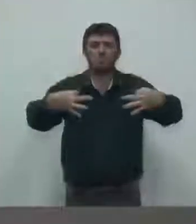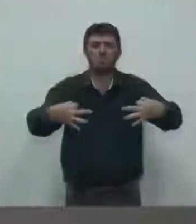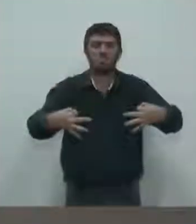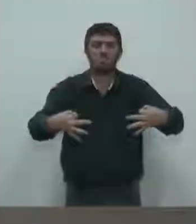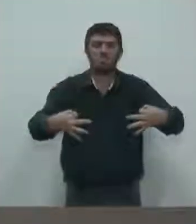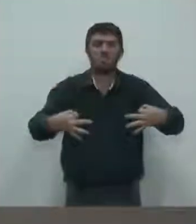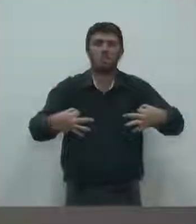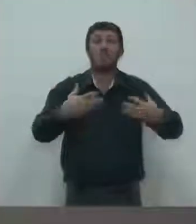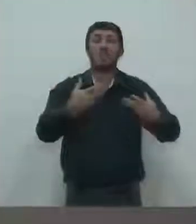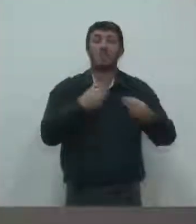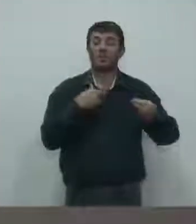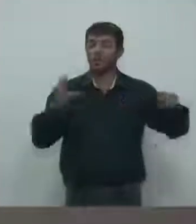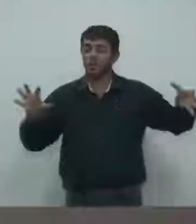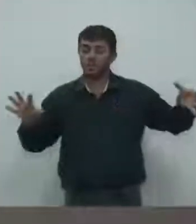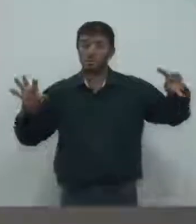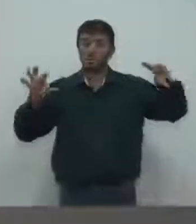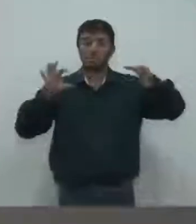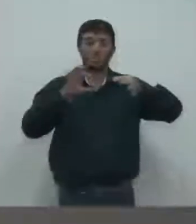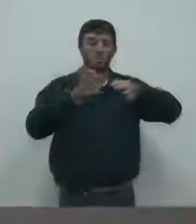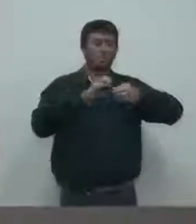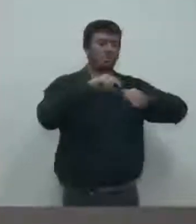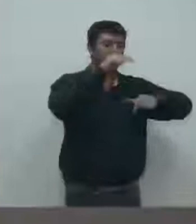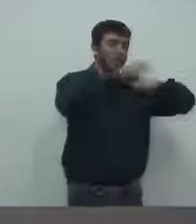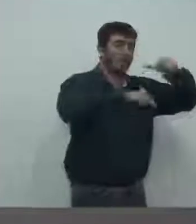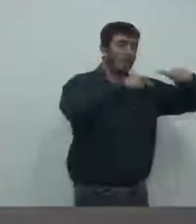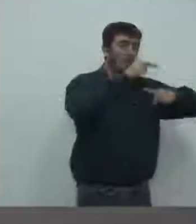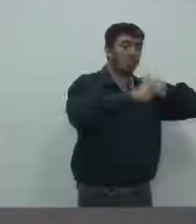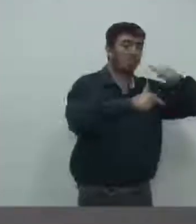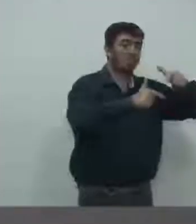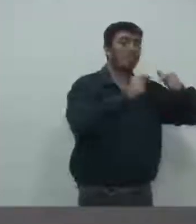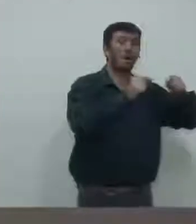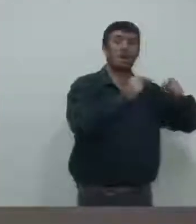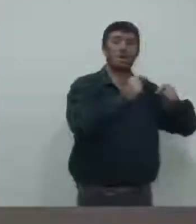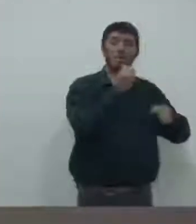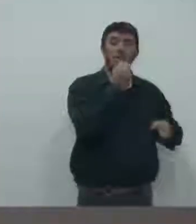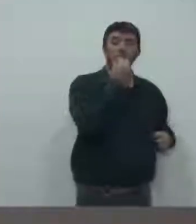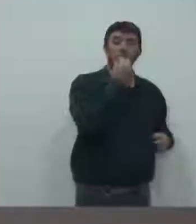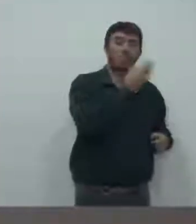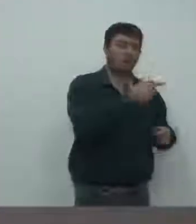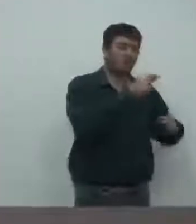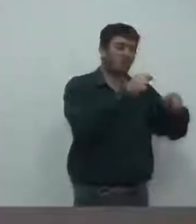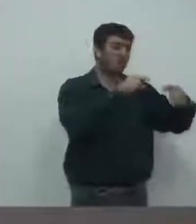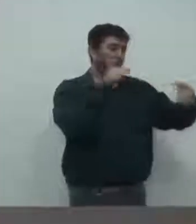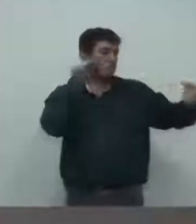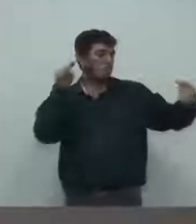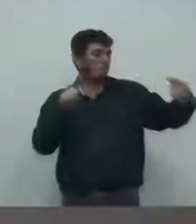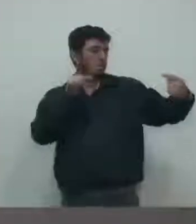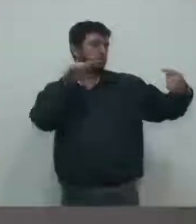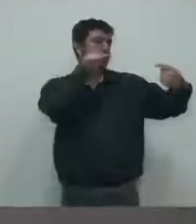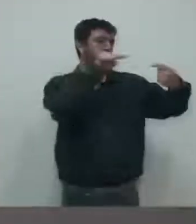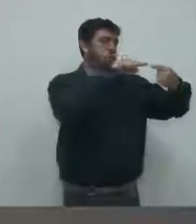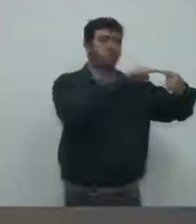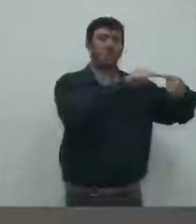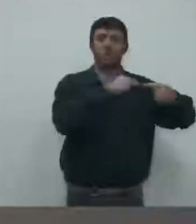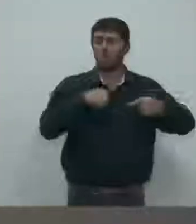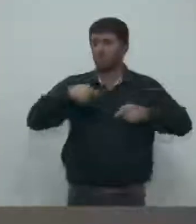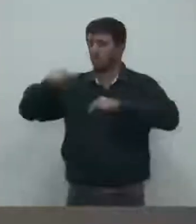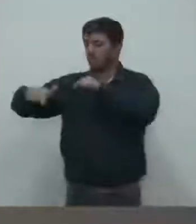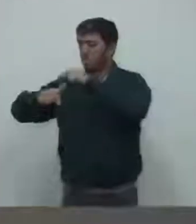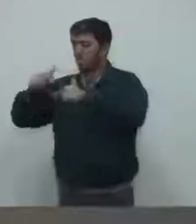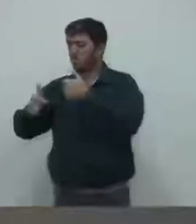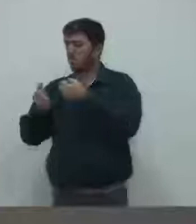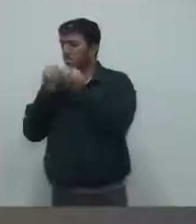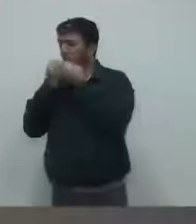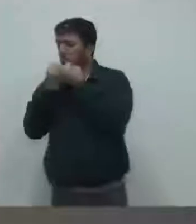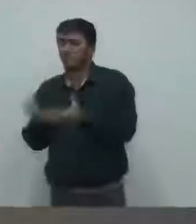unir a eficácia e a eficiência. Não é? Eficaz é quando você acerta o alvo, eficiente se você faz da melhor maneira,